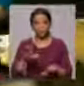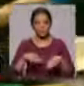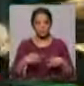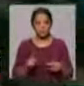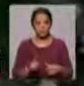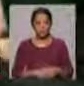conservadores